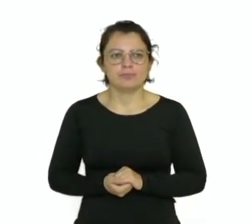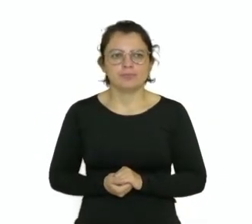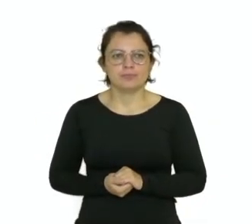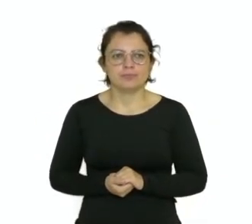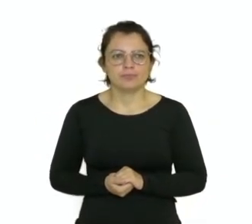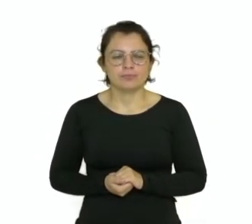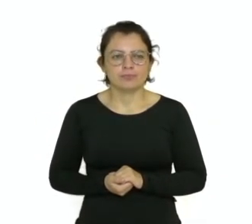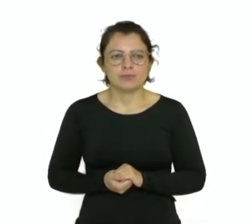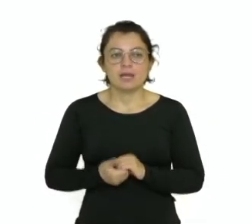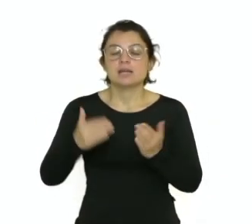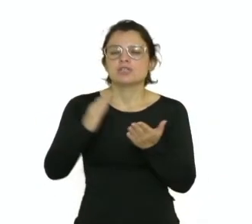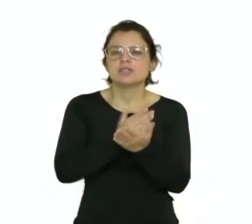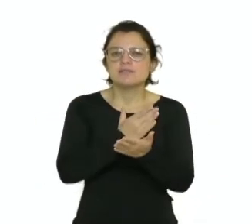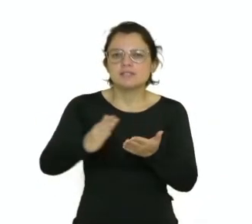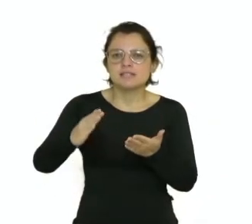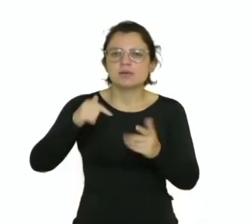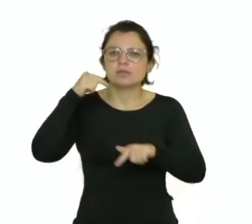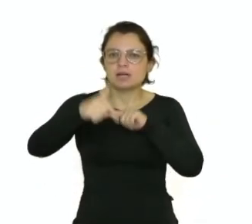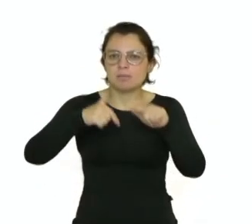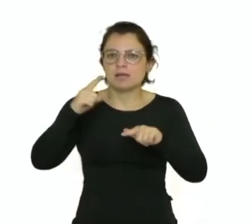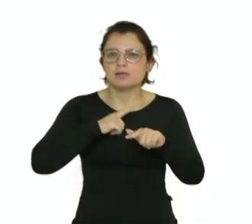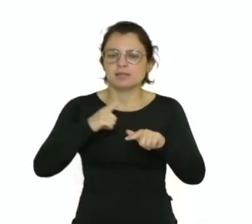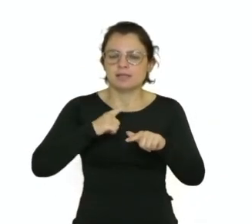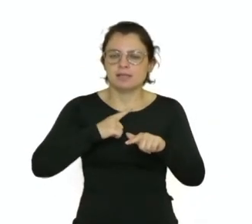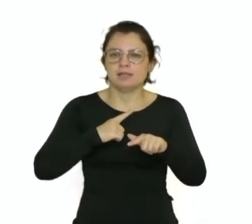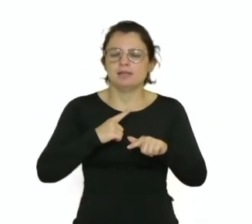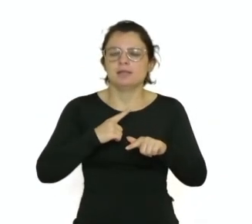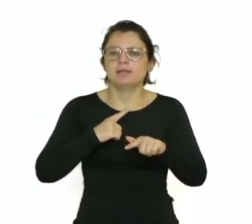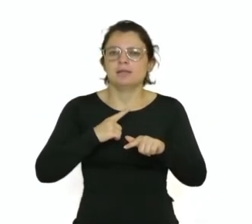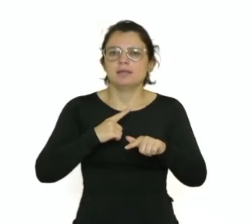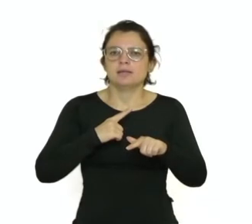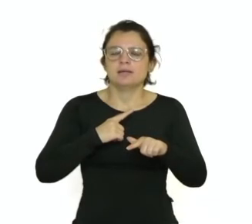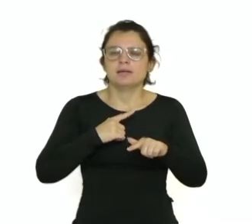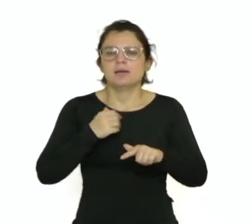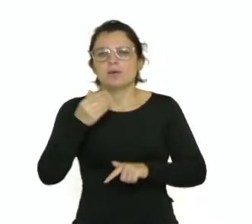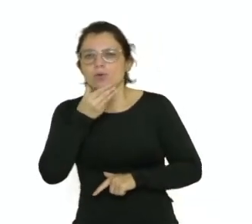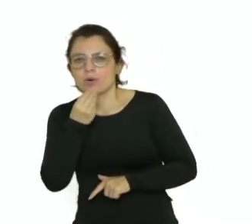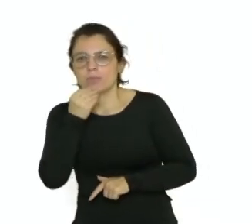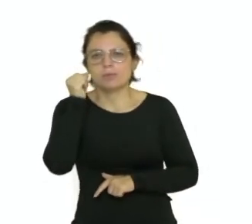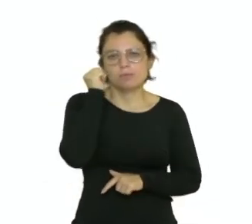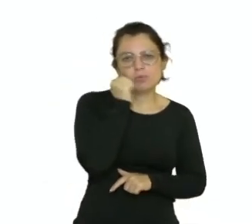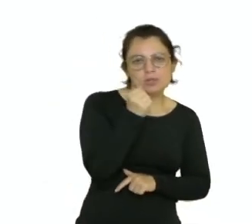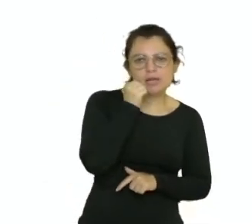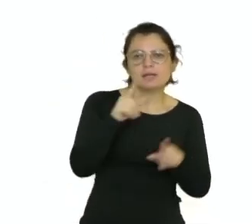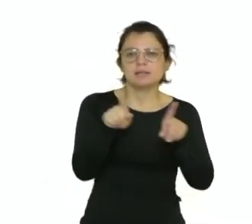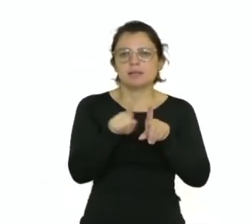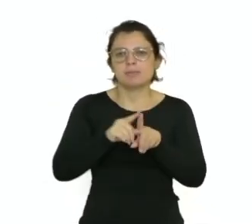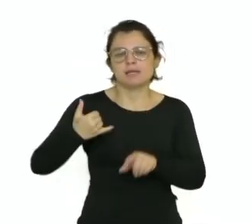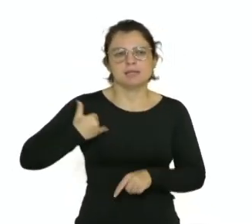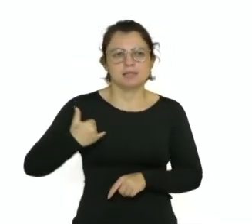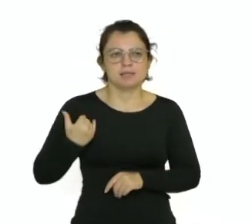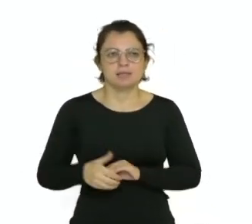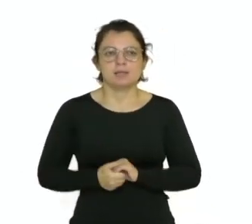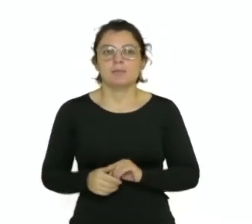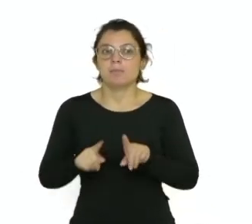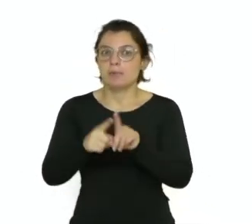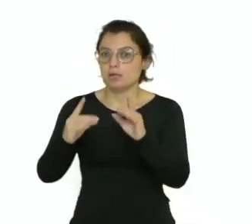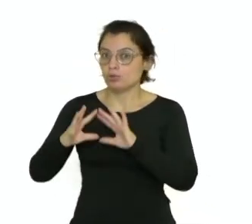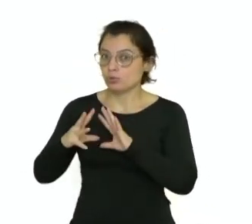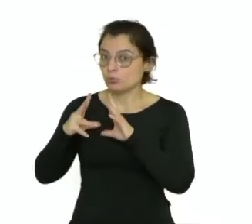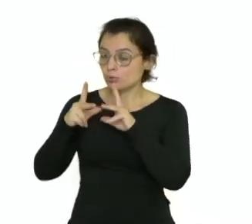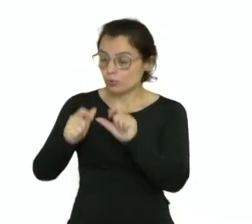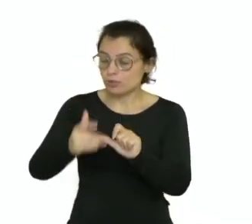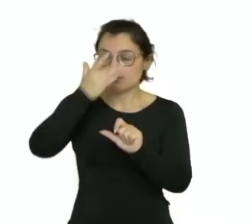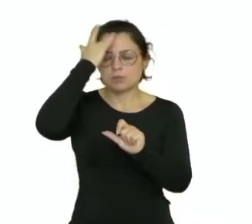do trabalho é feita por sexo e idade. Todos os indivíduos de um povo têm acesso às mesmas condições e